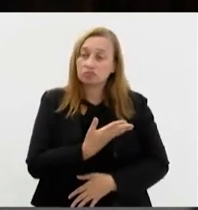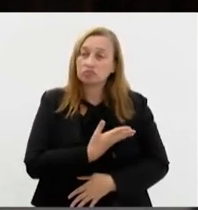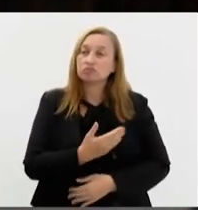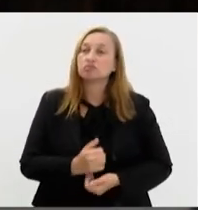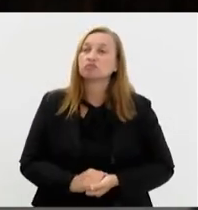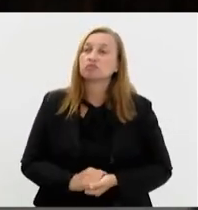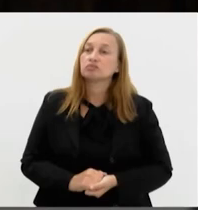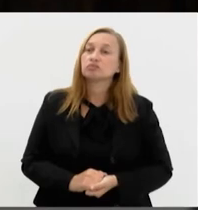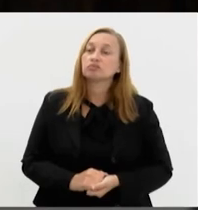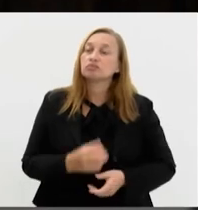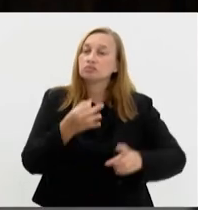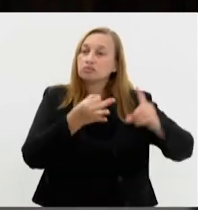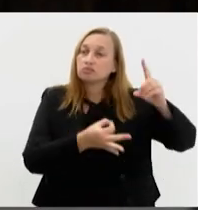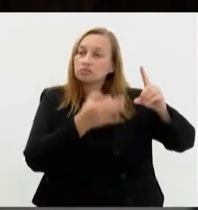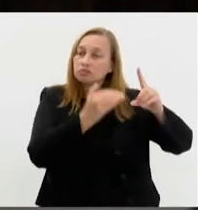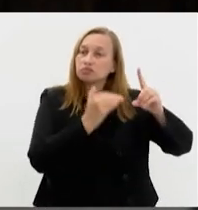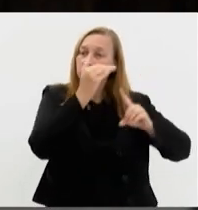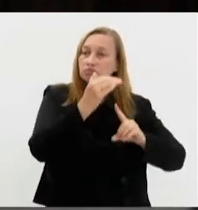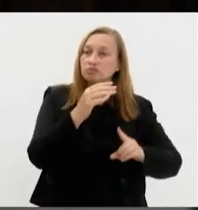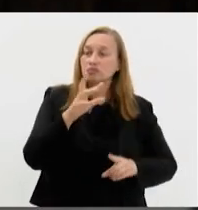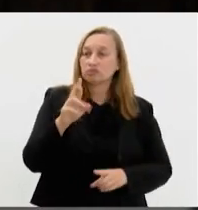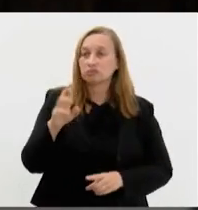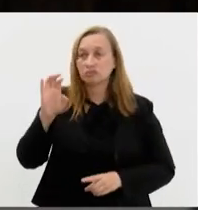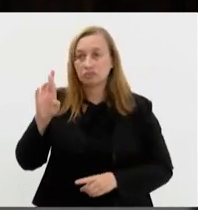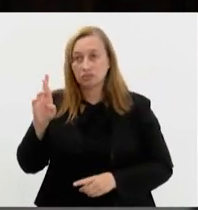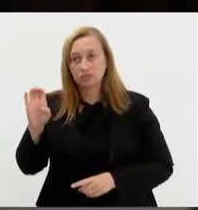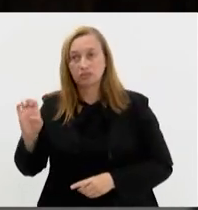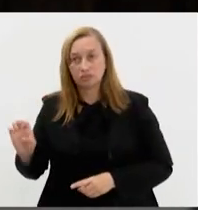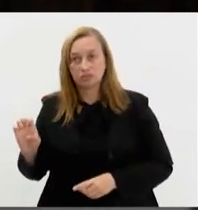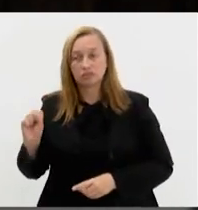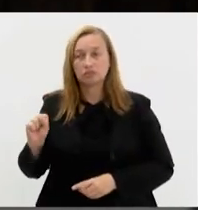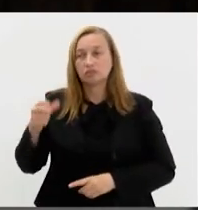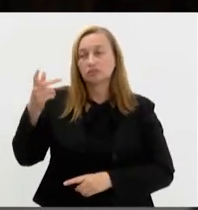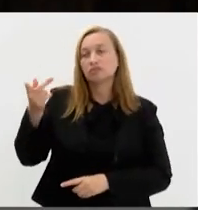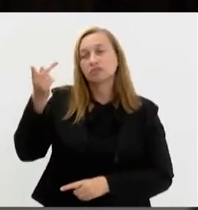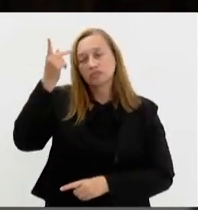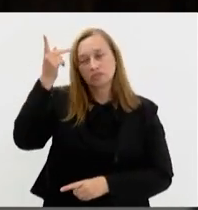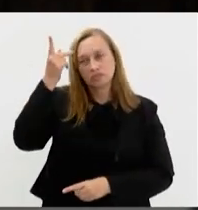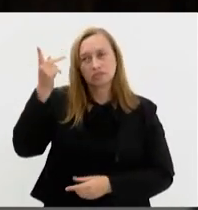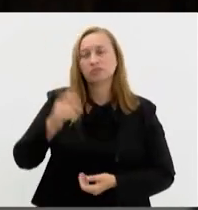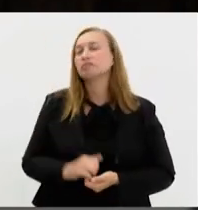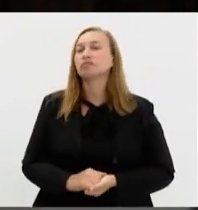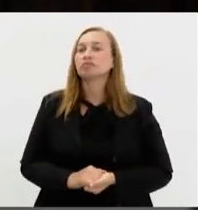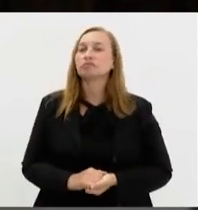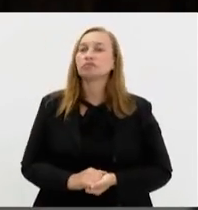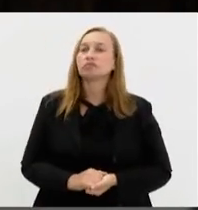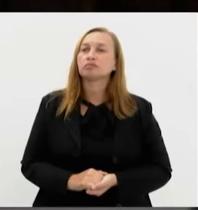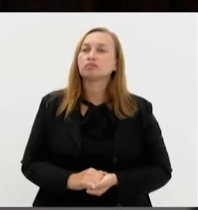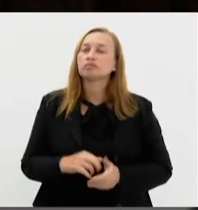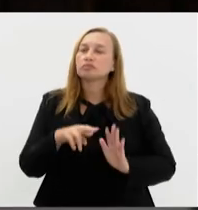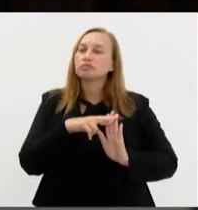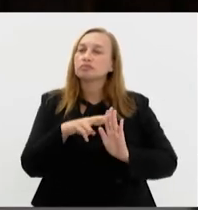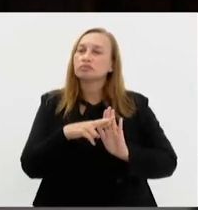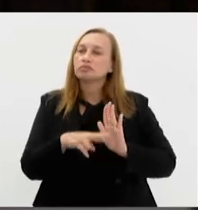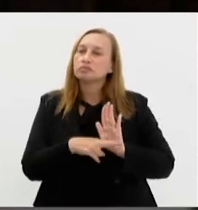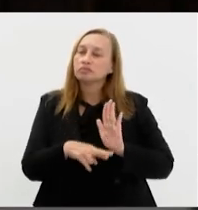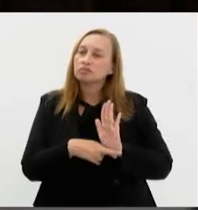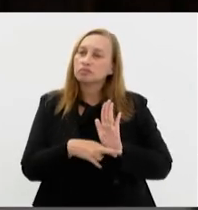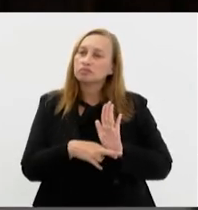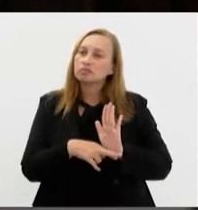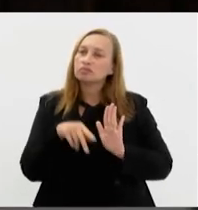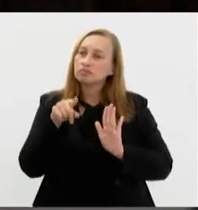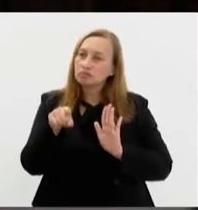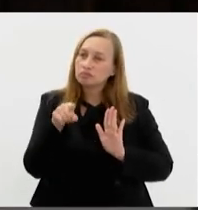agora é Desembargador do TR São Paulo e um dos grandes estudiosos sobre esse tema os critérios para você